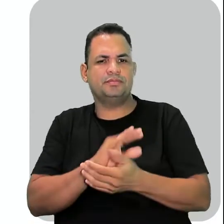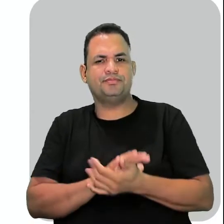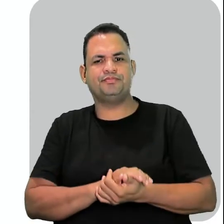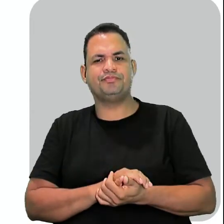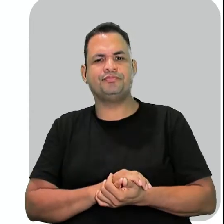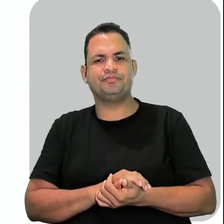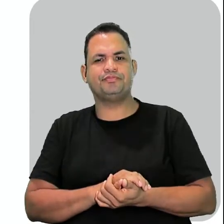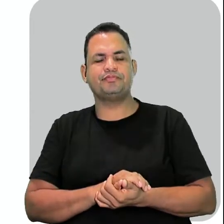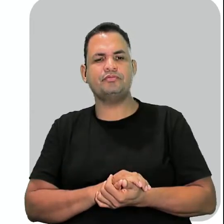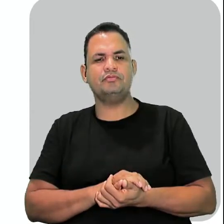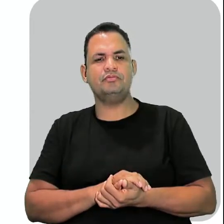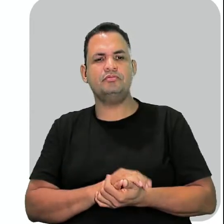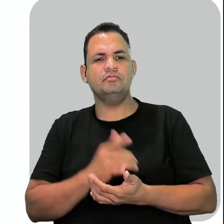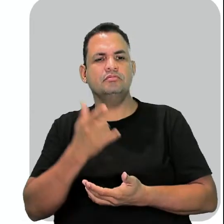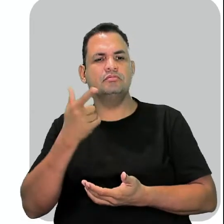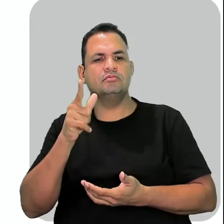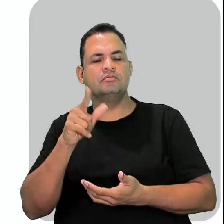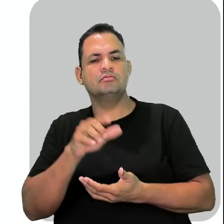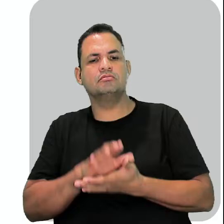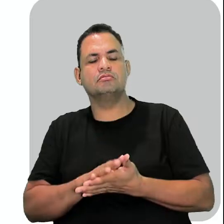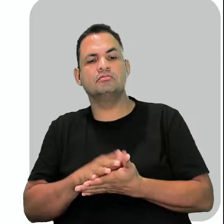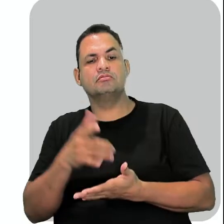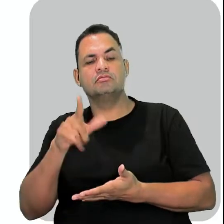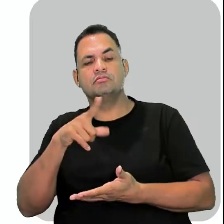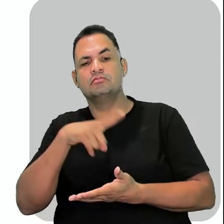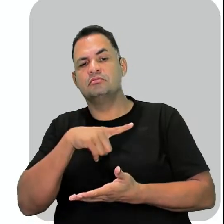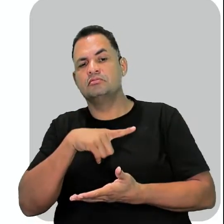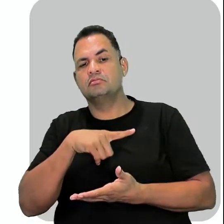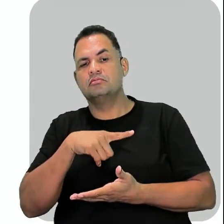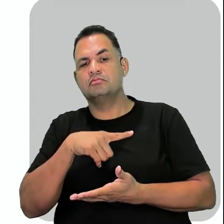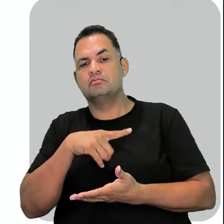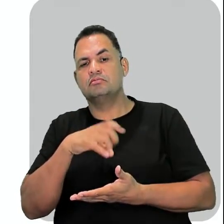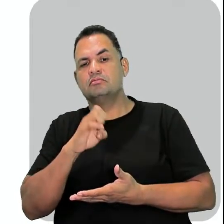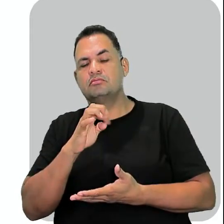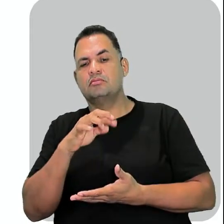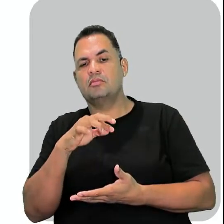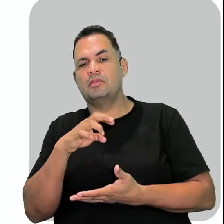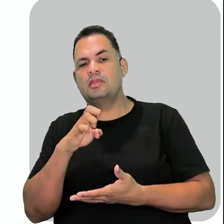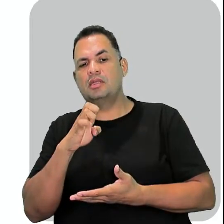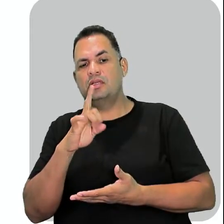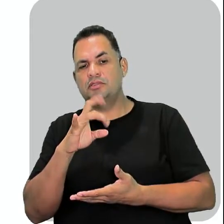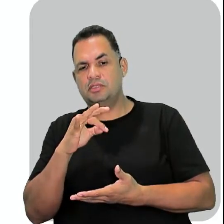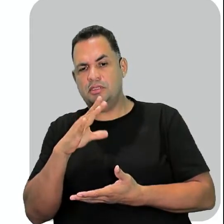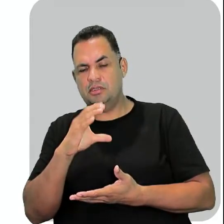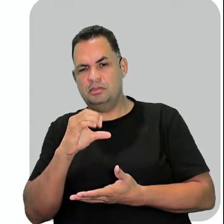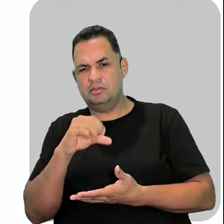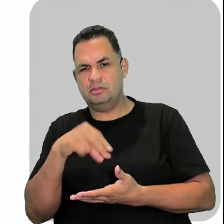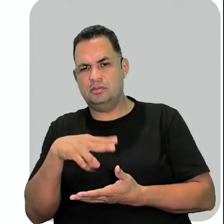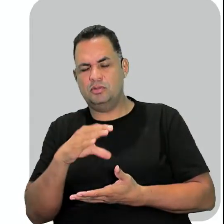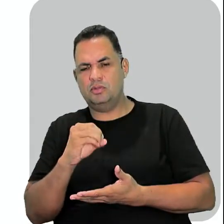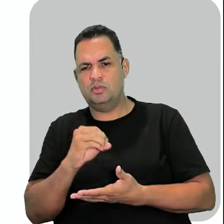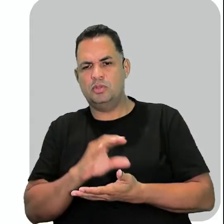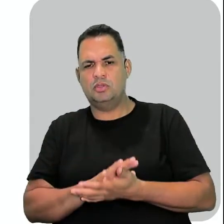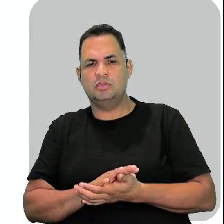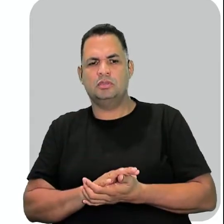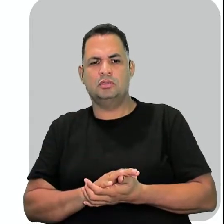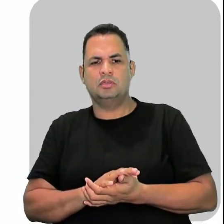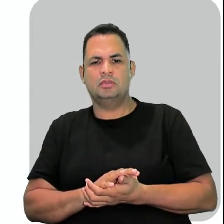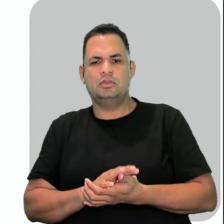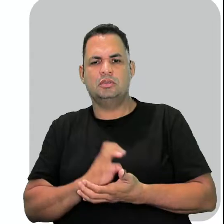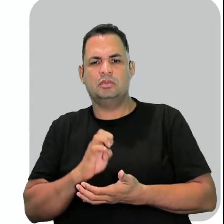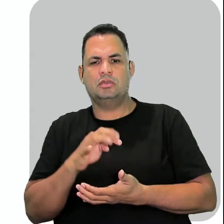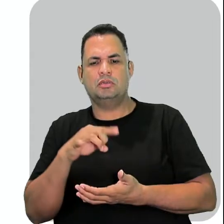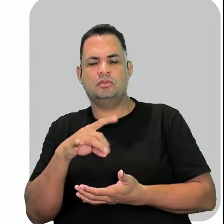está dizendo que a gente consegue obter o eteno, que muitos autores chamam de etileno, e o